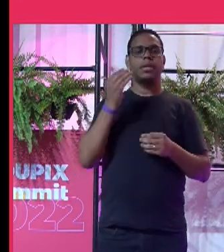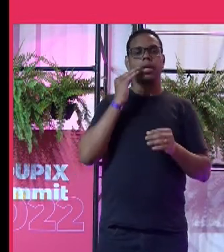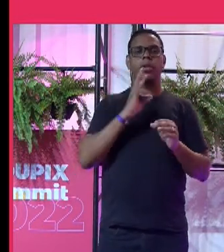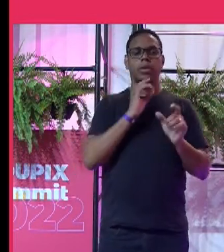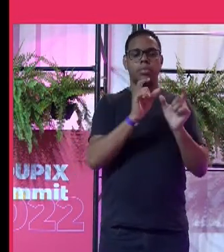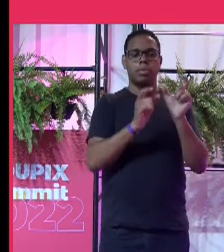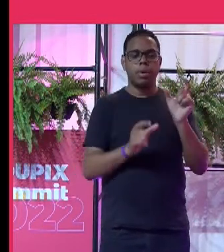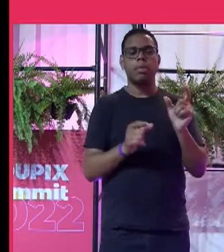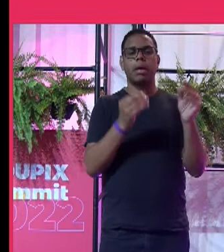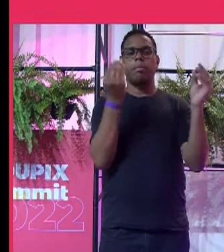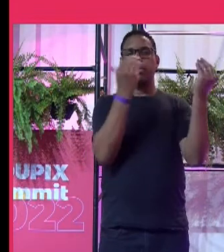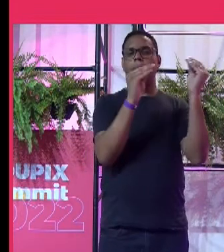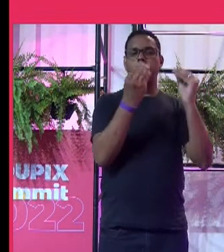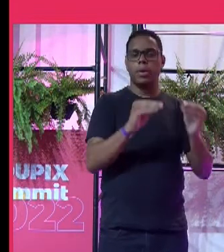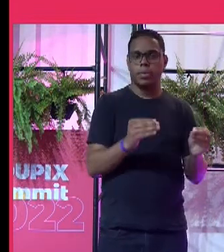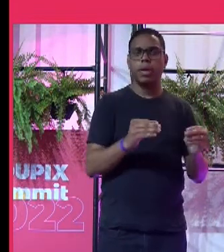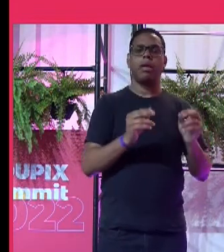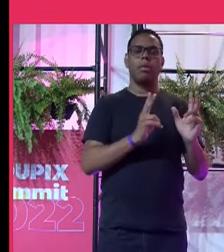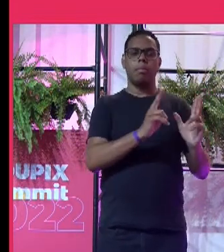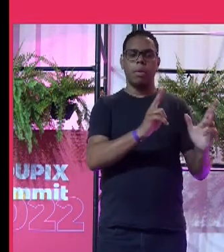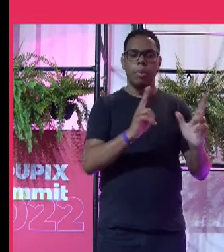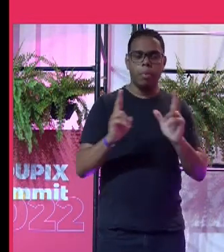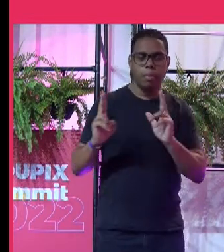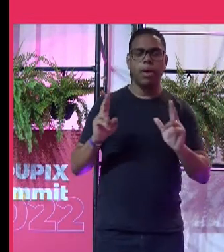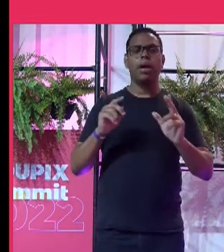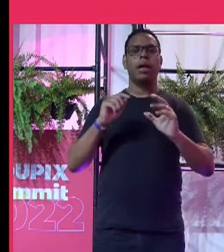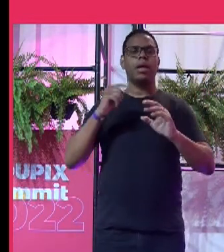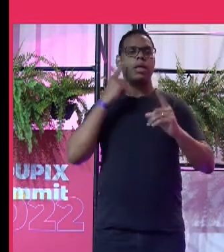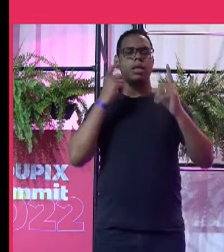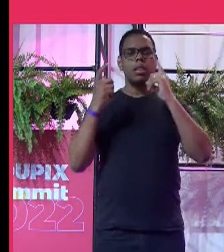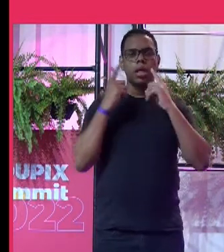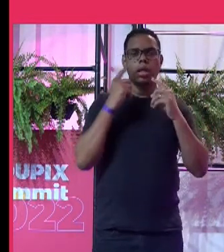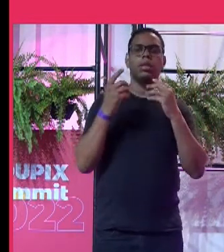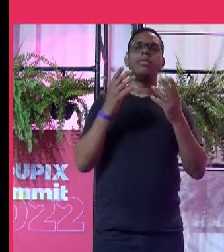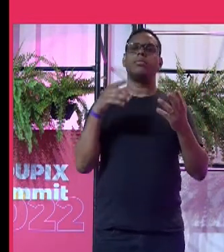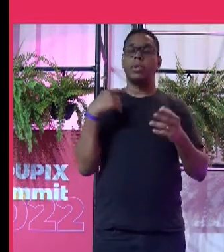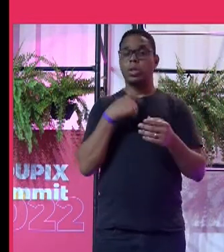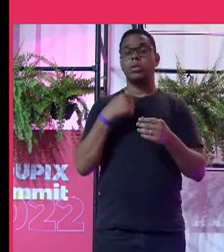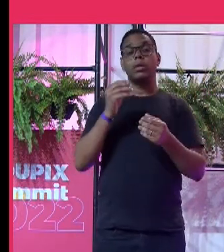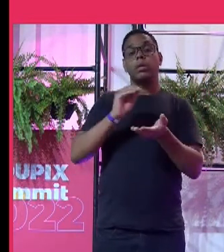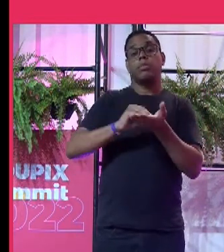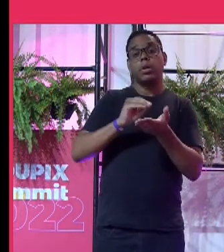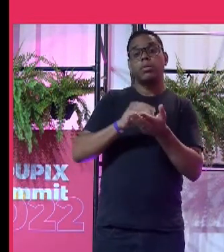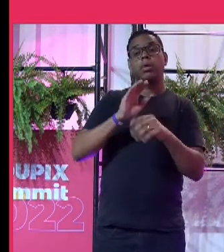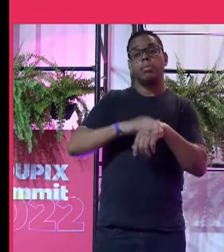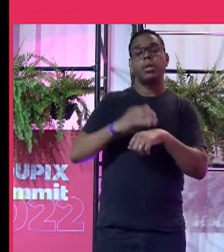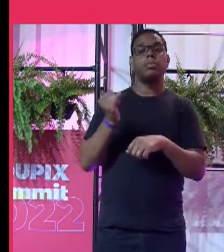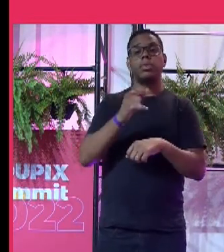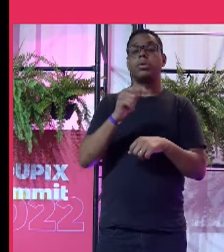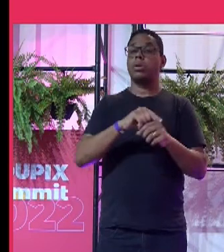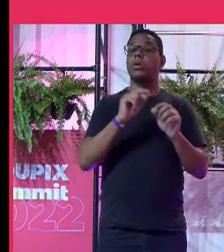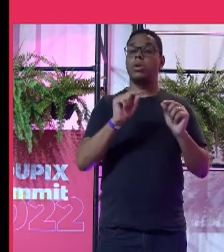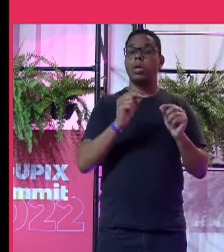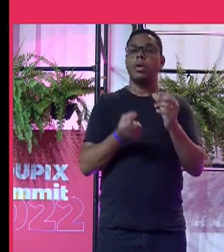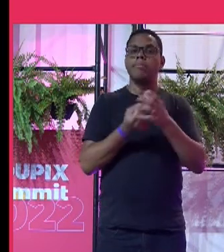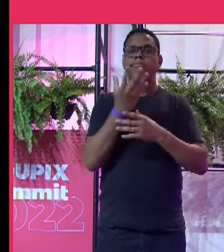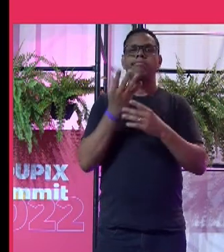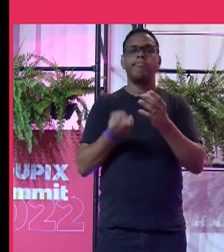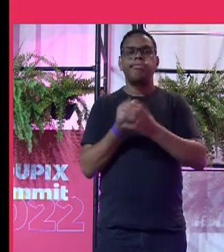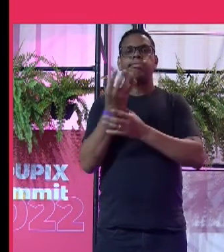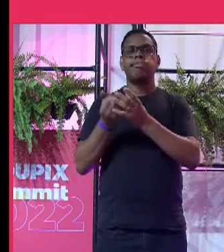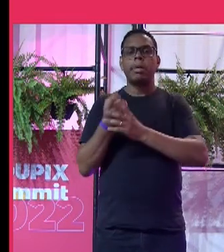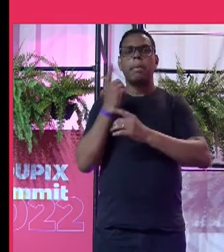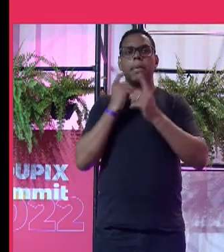algoritmo, publicar, editar, ter ideia e etc., que a gente deixa de fazer o que é mais importante no final, que é o criar de